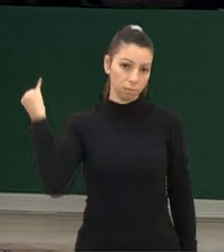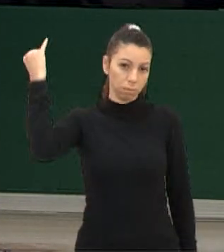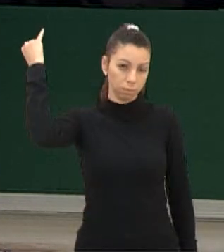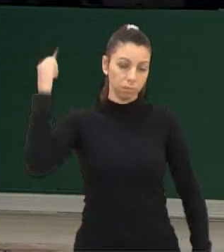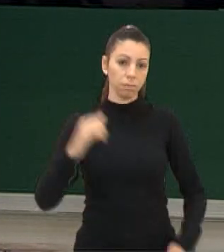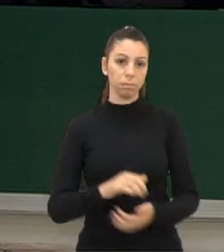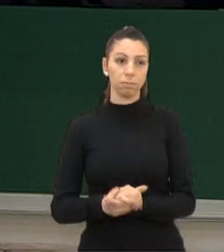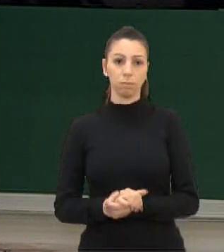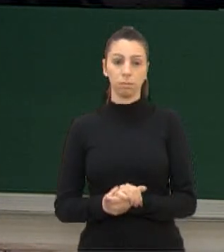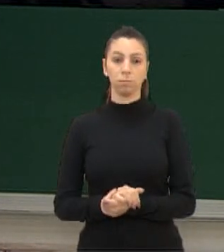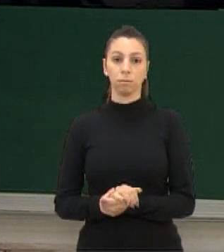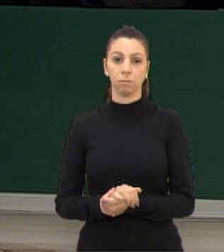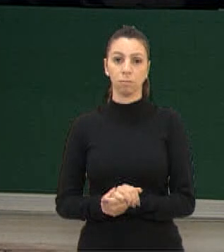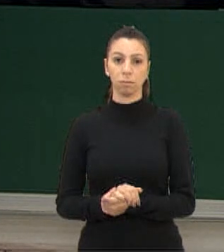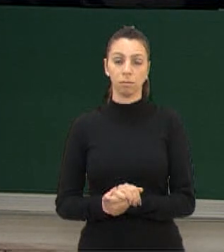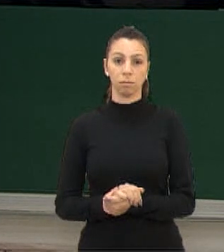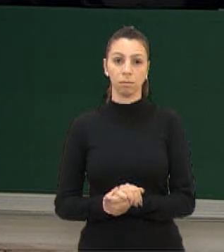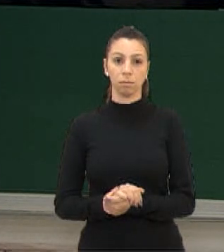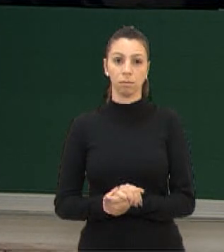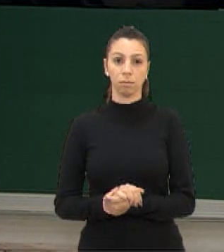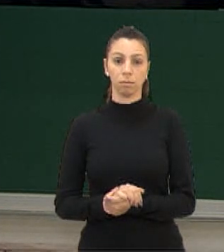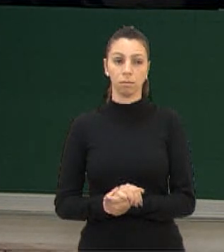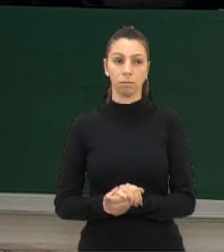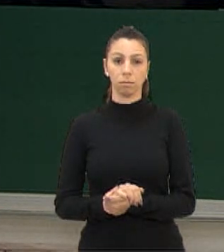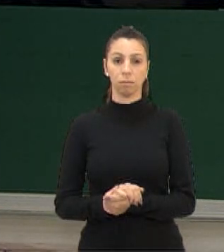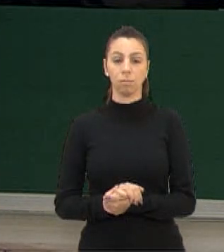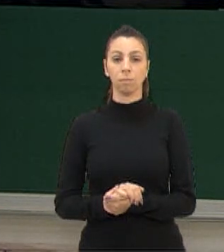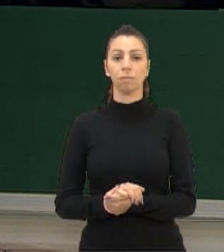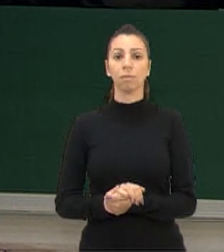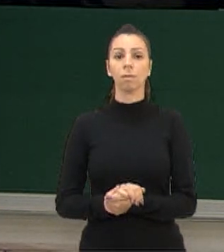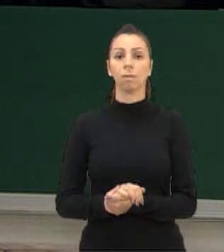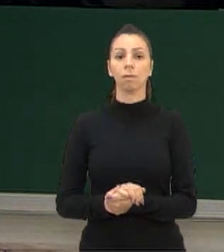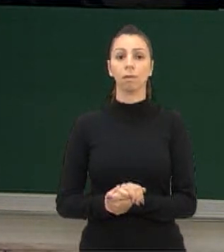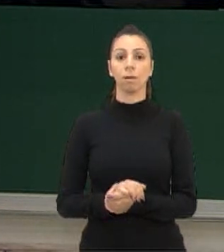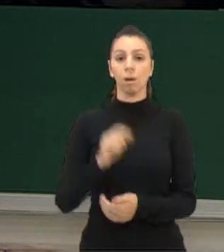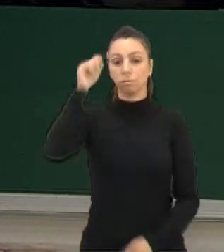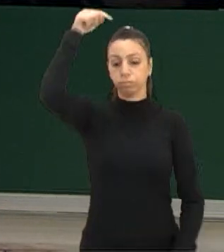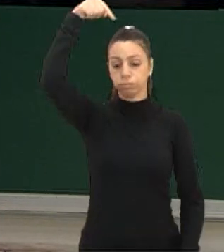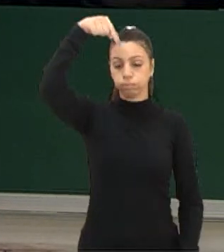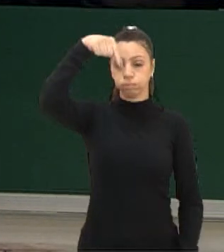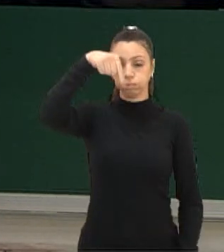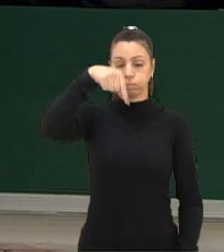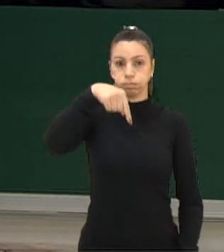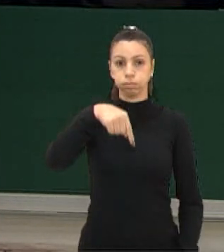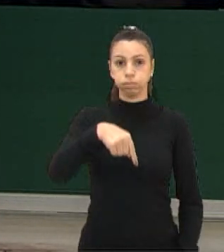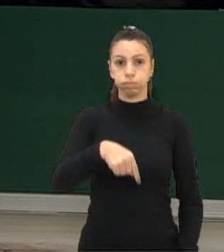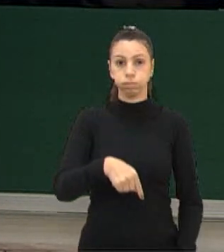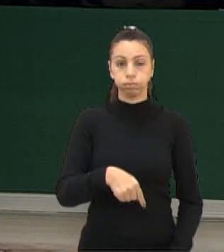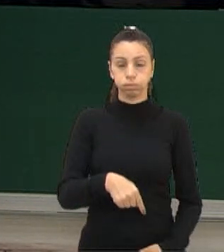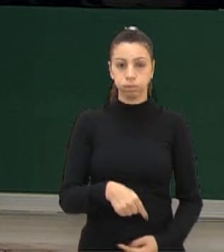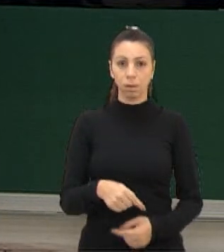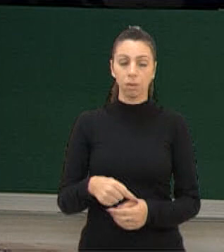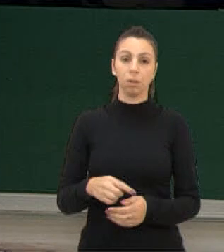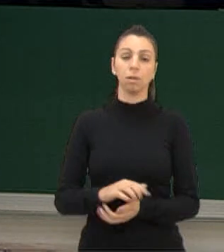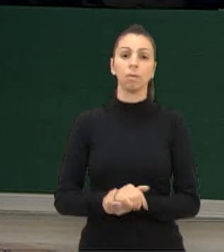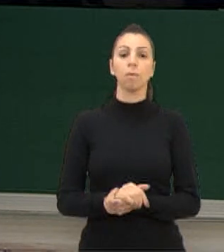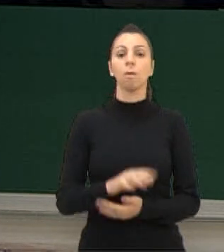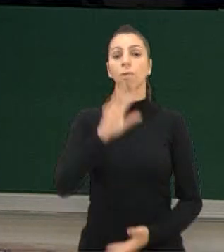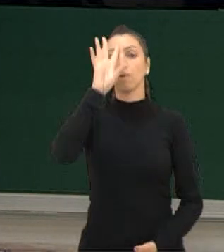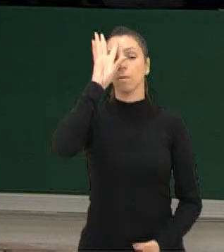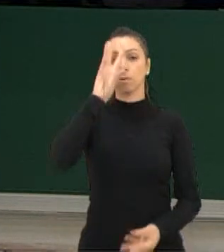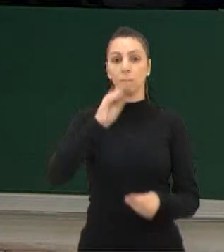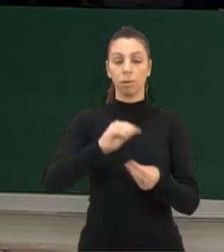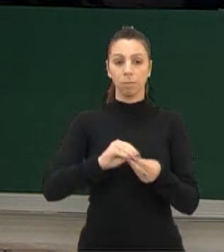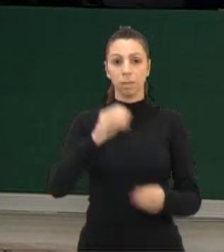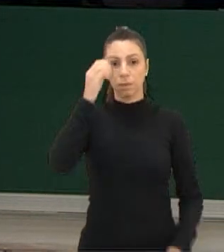não verticalizar o conhecimento, ele vai horizontalizar o conhecimento. Porque a ciência, muitas vezes, ela